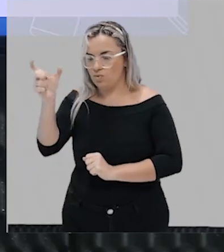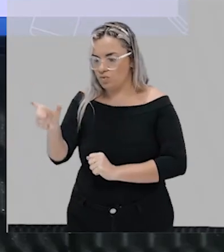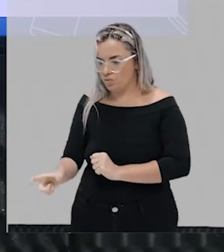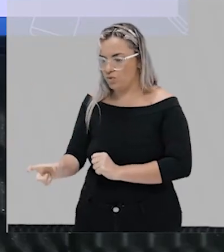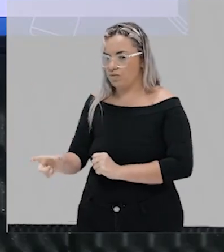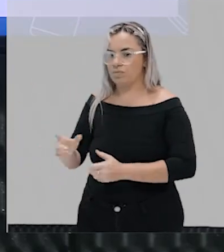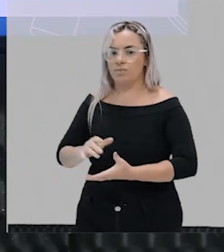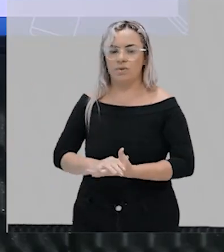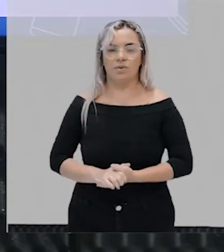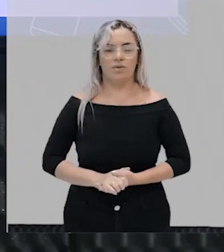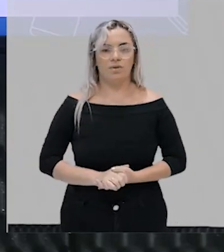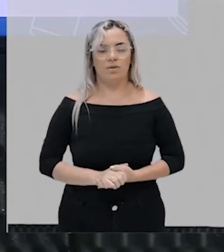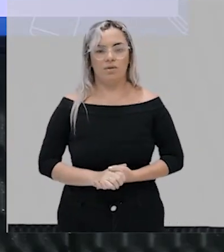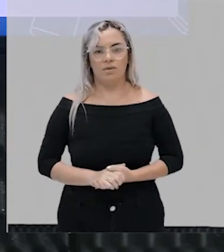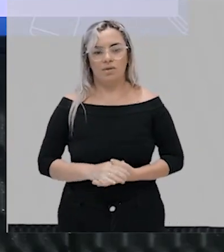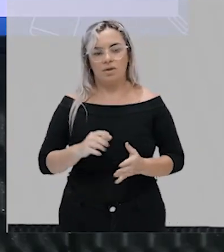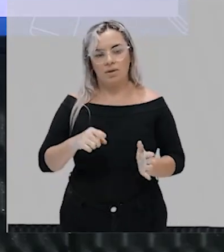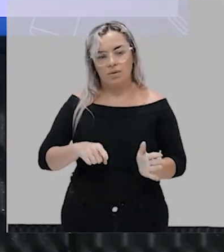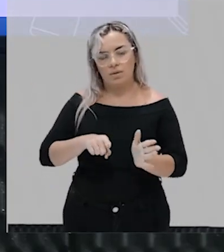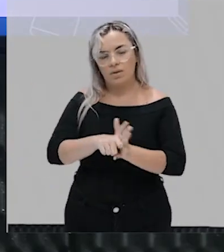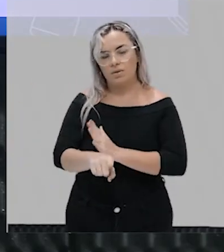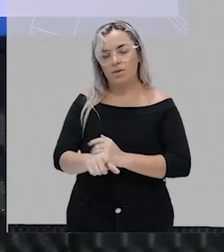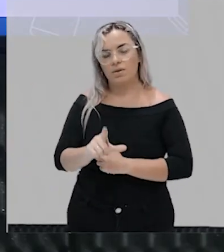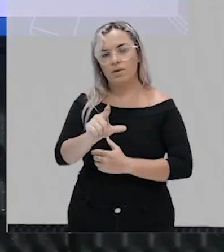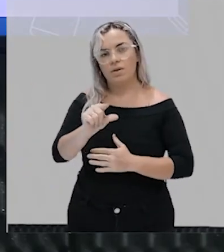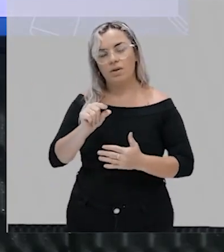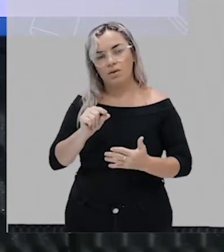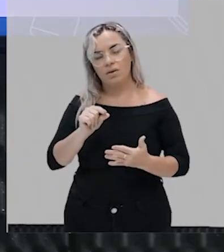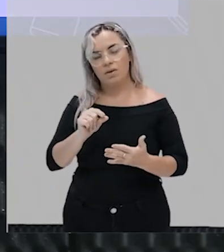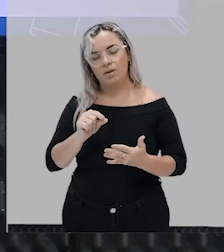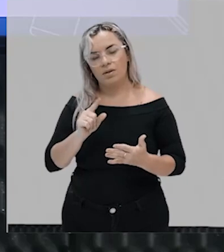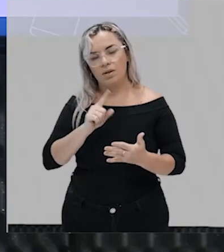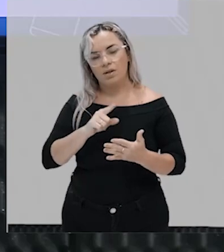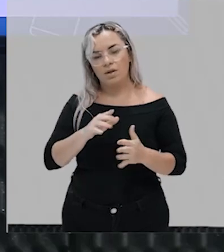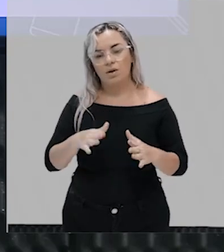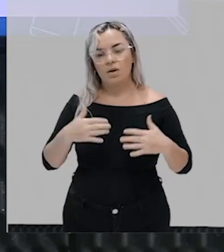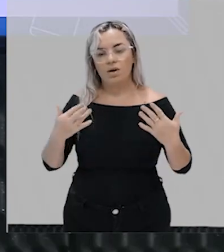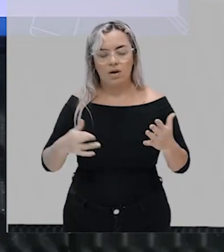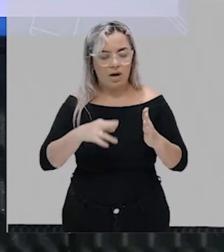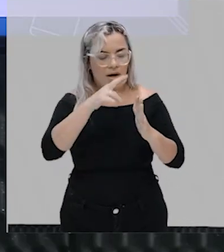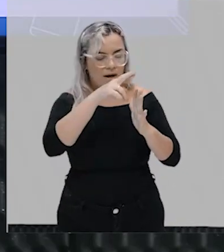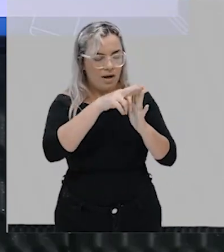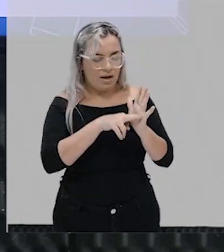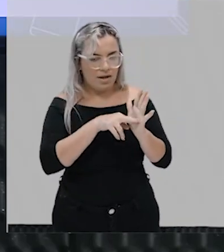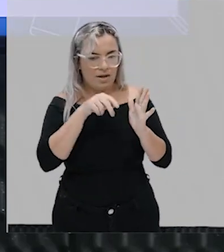Então, aqui a pergunta é a opção em que a forma está